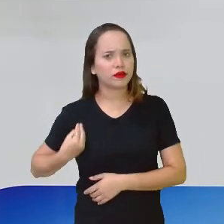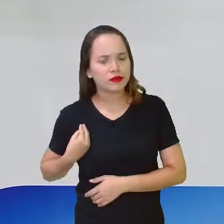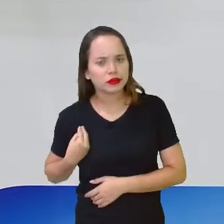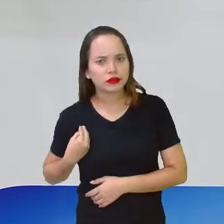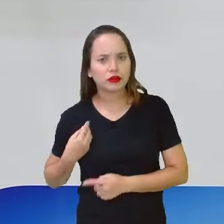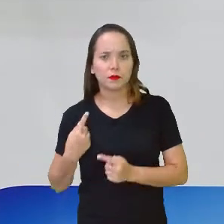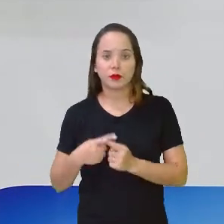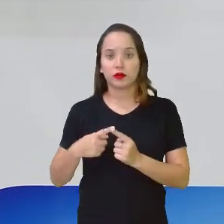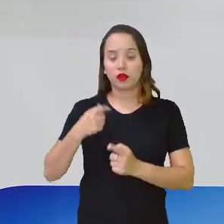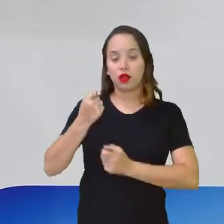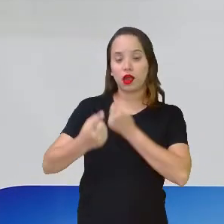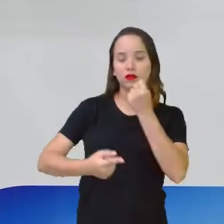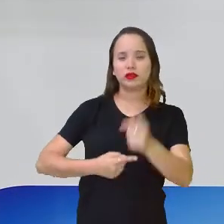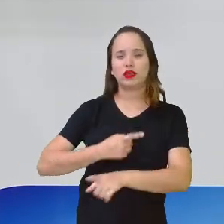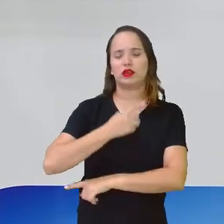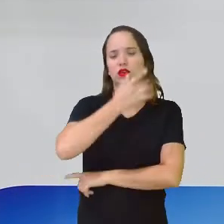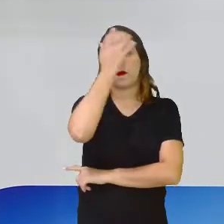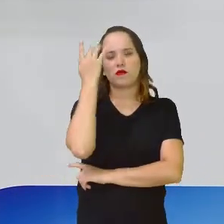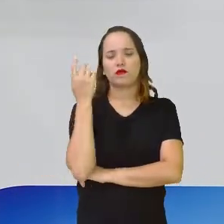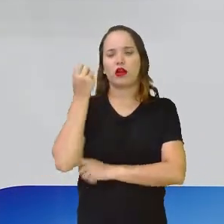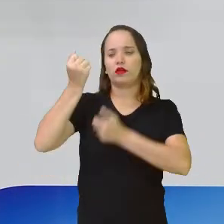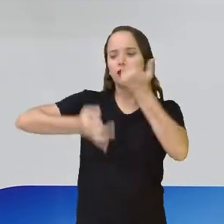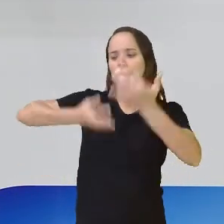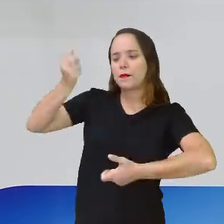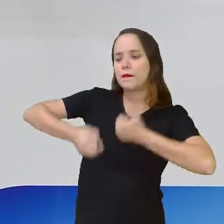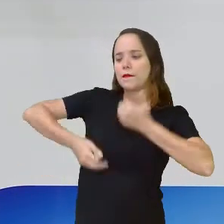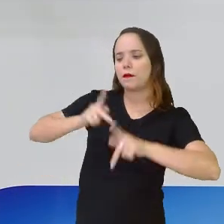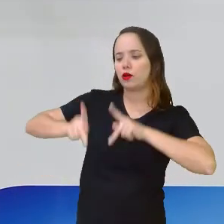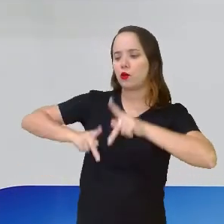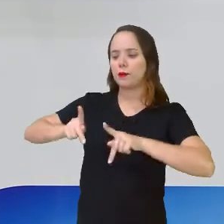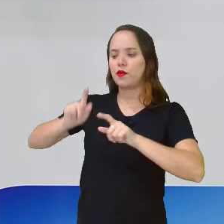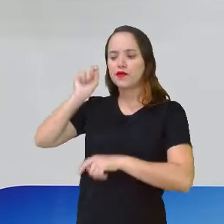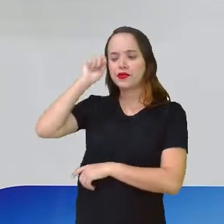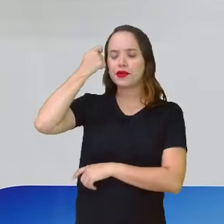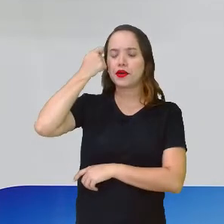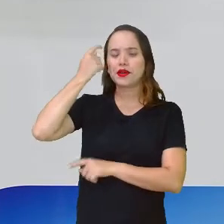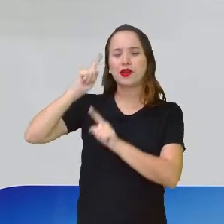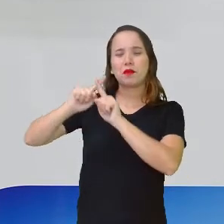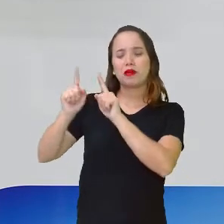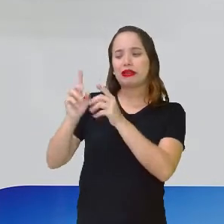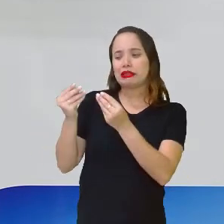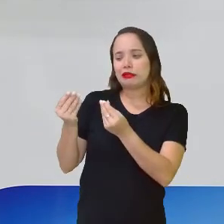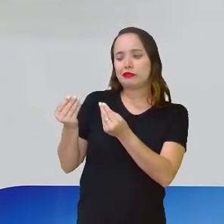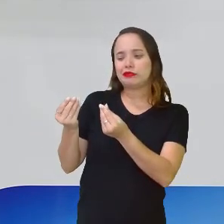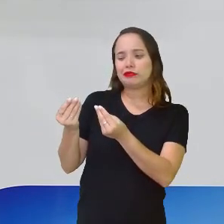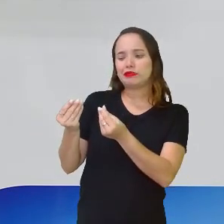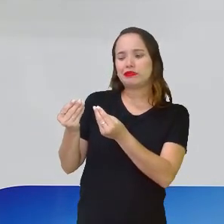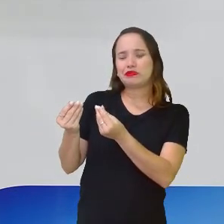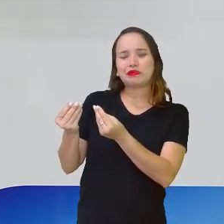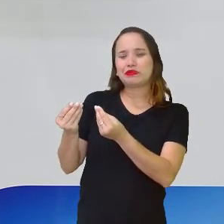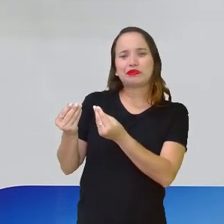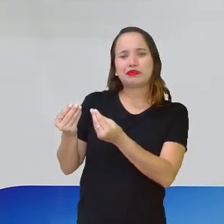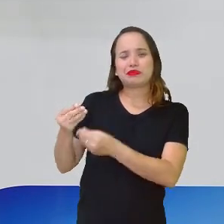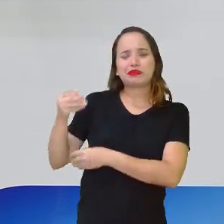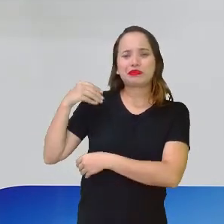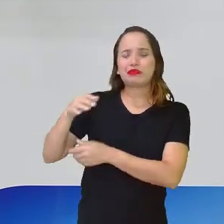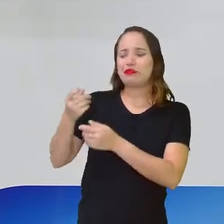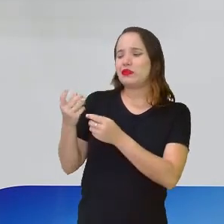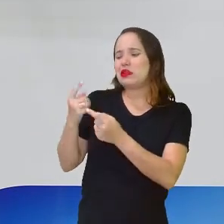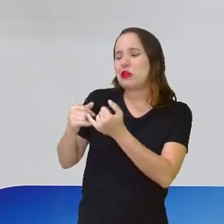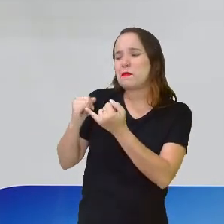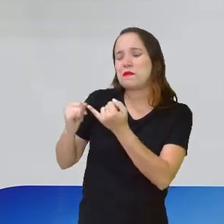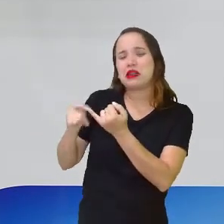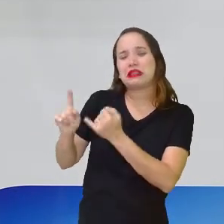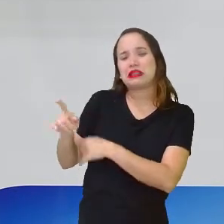vezes se fala das pessoas negras, se fala das pessoas indígenas de uma forma muito depreciativa, gente. Ou de como coitadinhos,